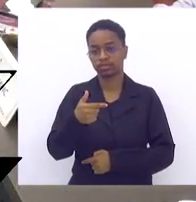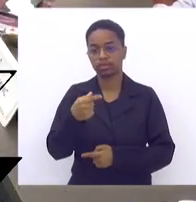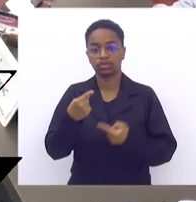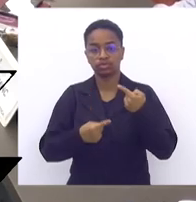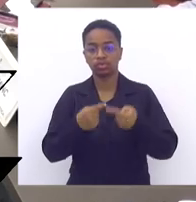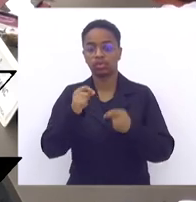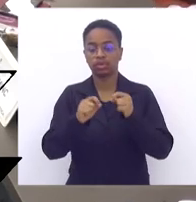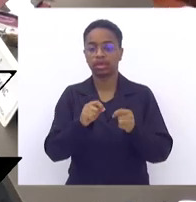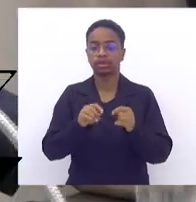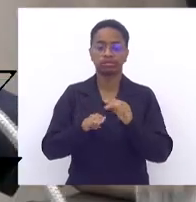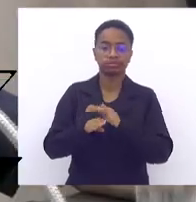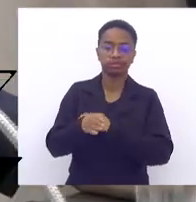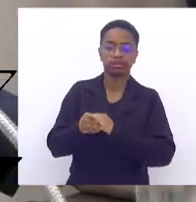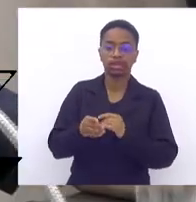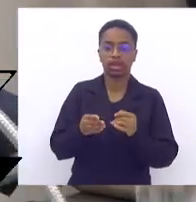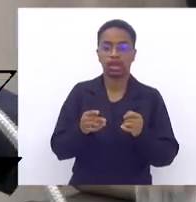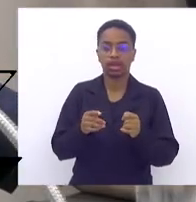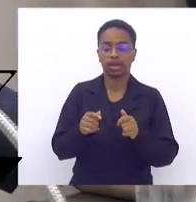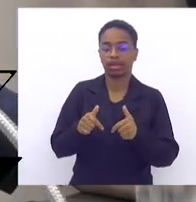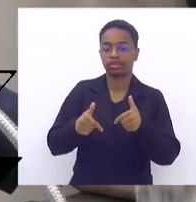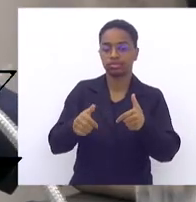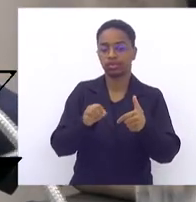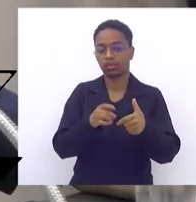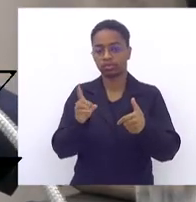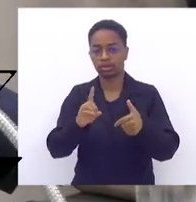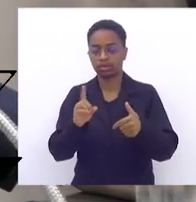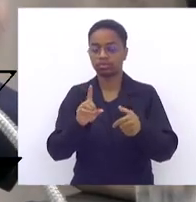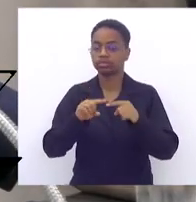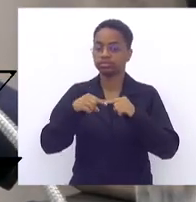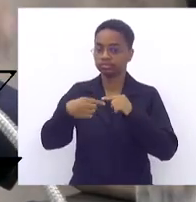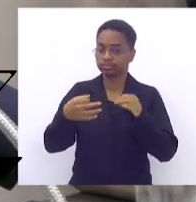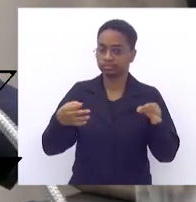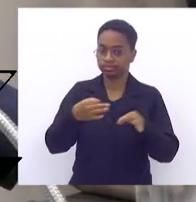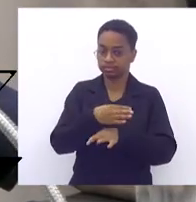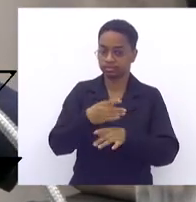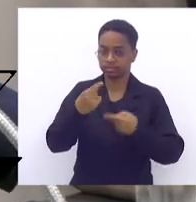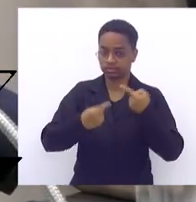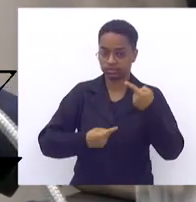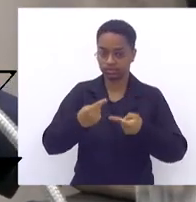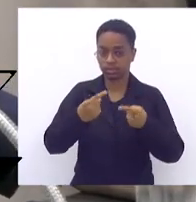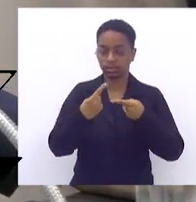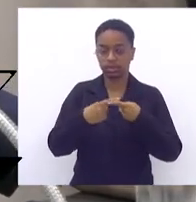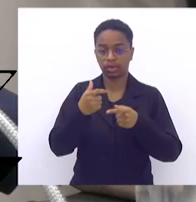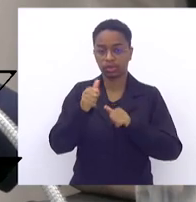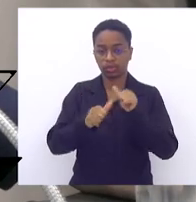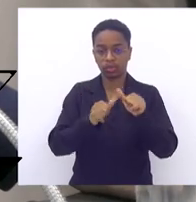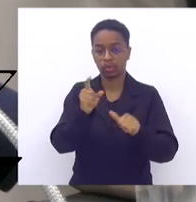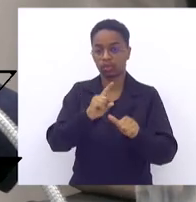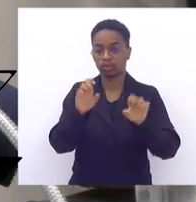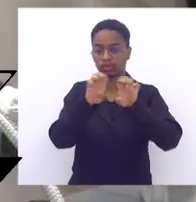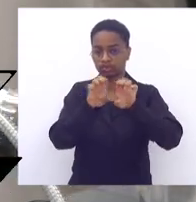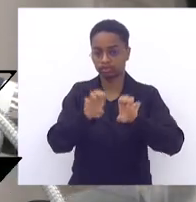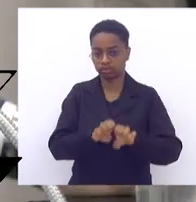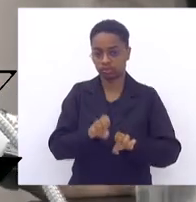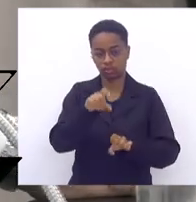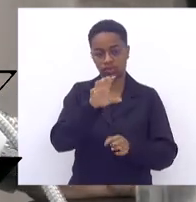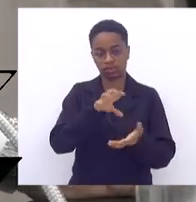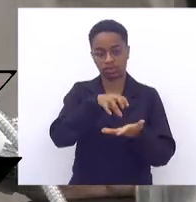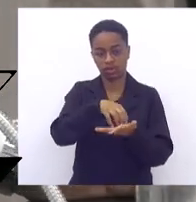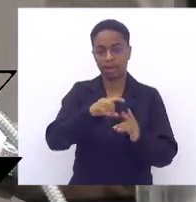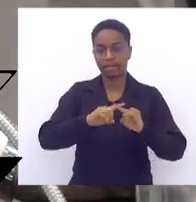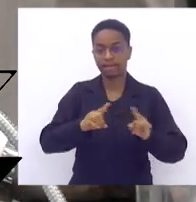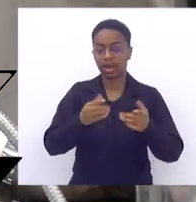vício de iniciativa ou não. Superamos essa discussão, uma vez que ele não criava alteração, não fazia alteração na estrutura do órgão, mas só